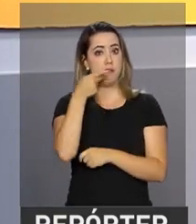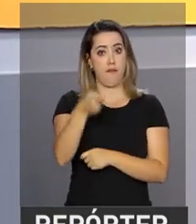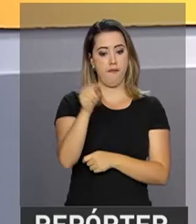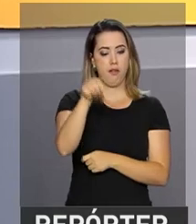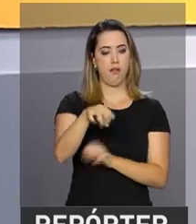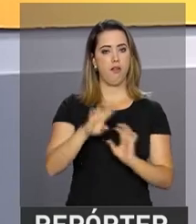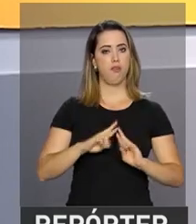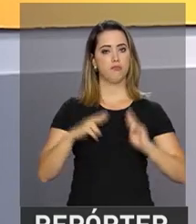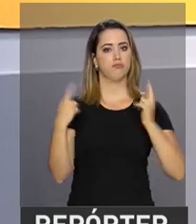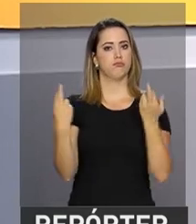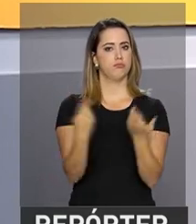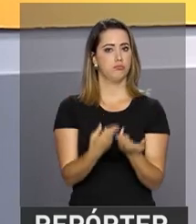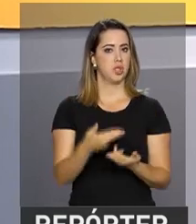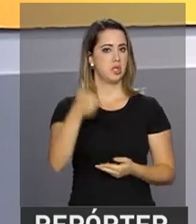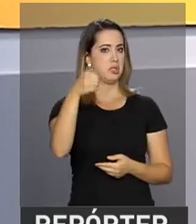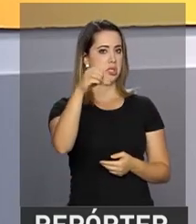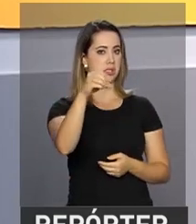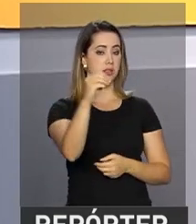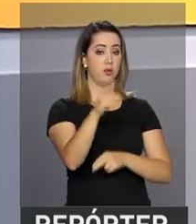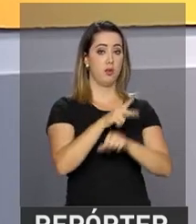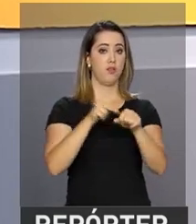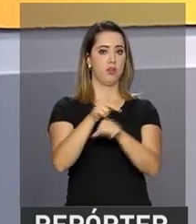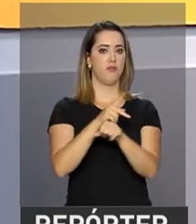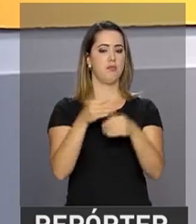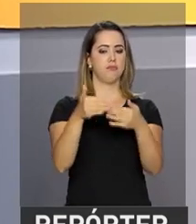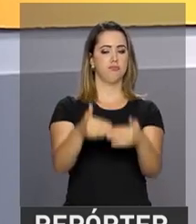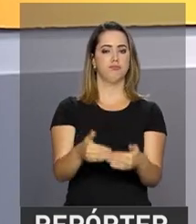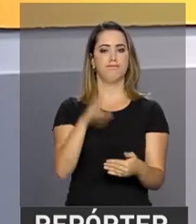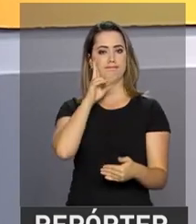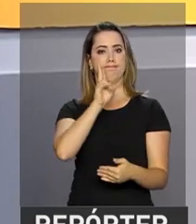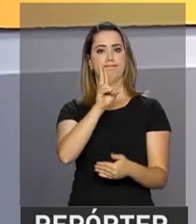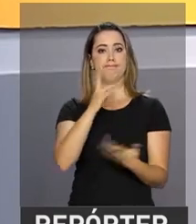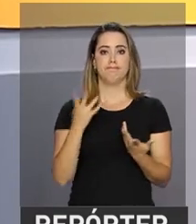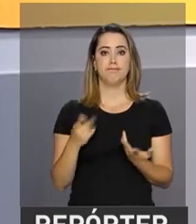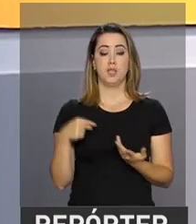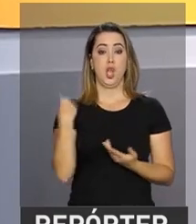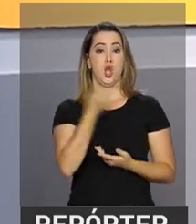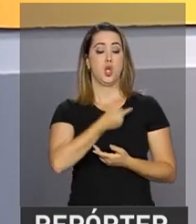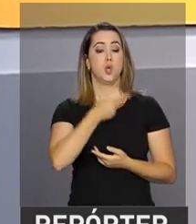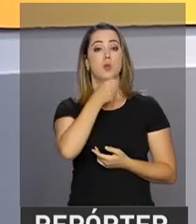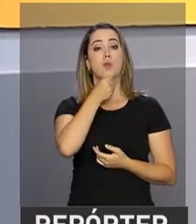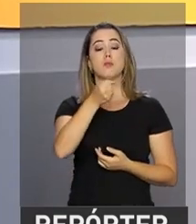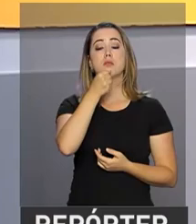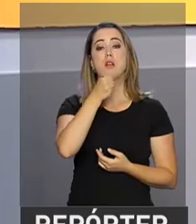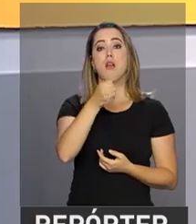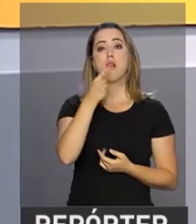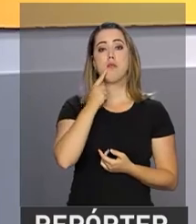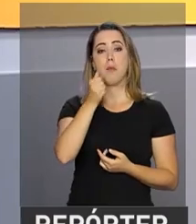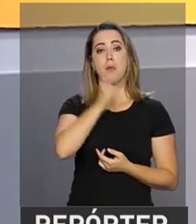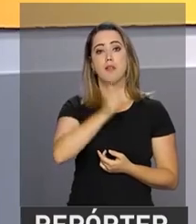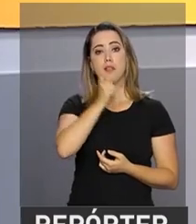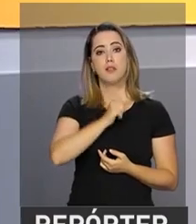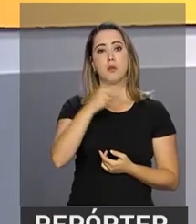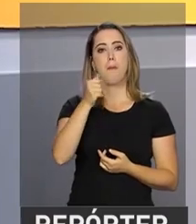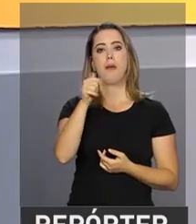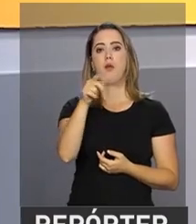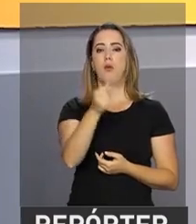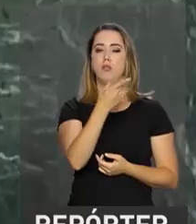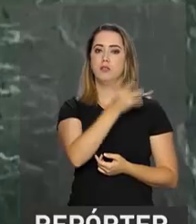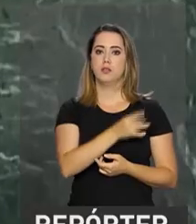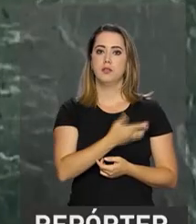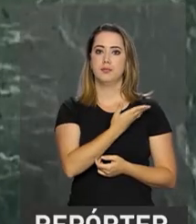no evento, que reúne mais de 190 países. A nossa correspondente Paola Diorte tem os